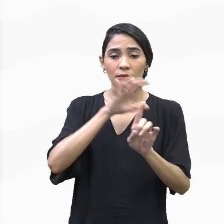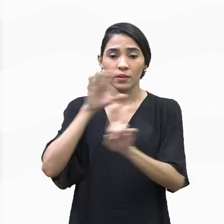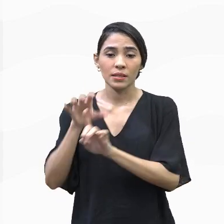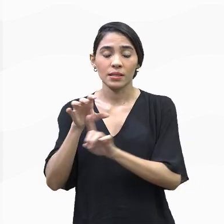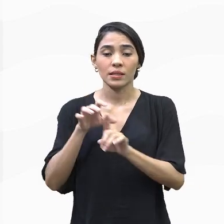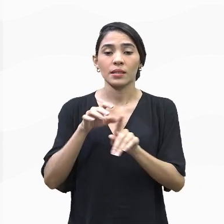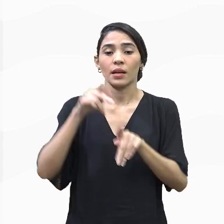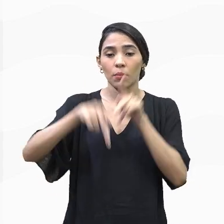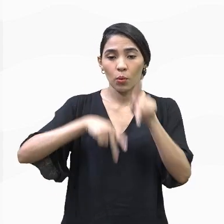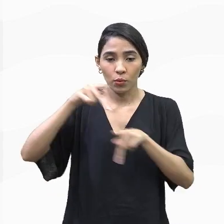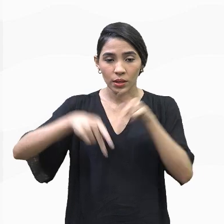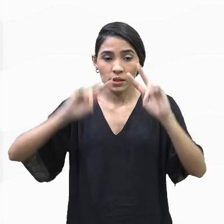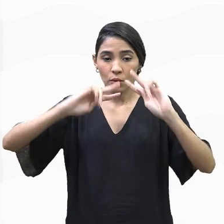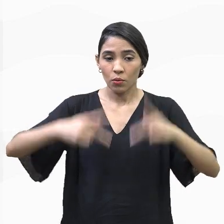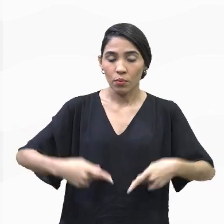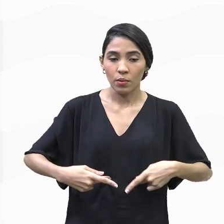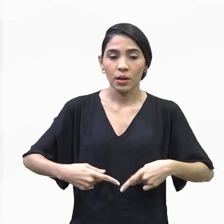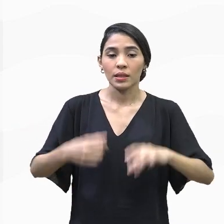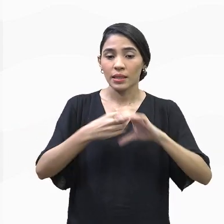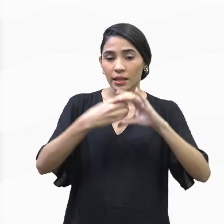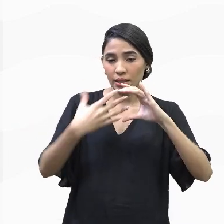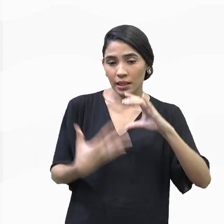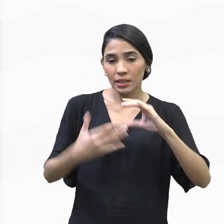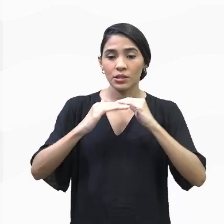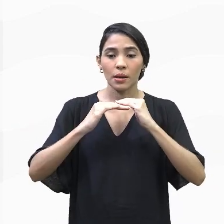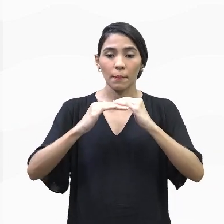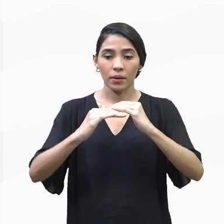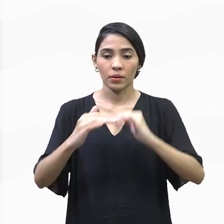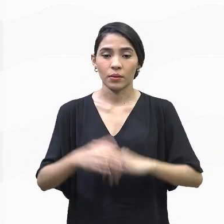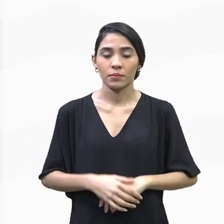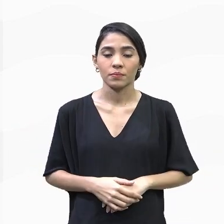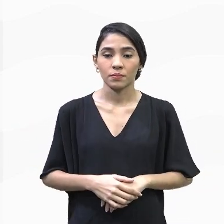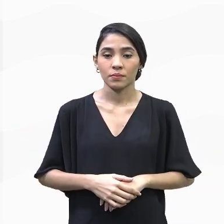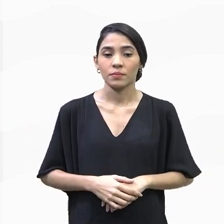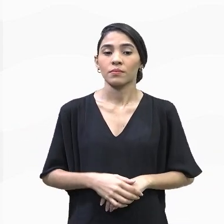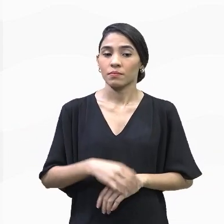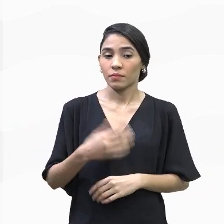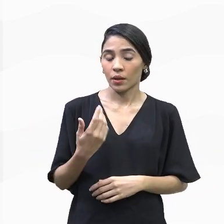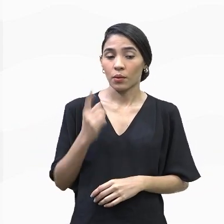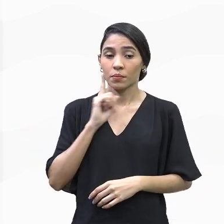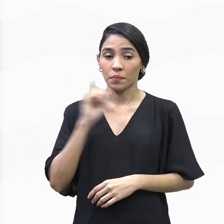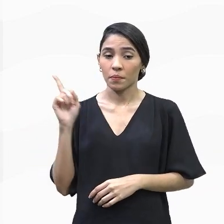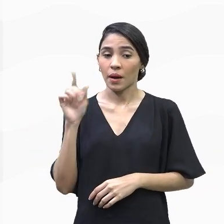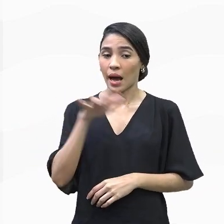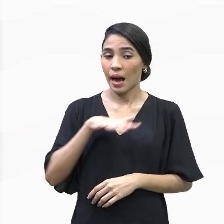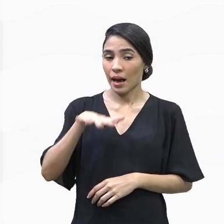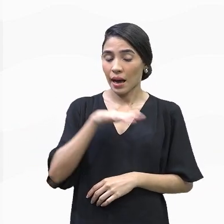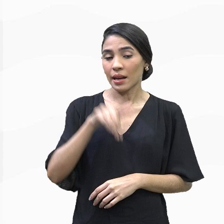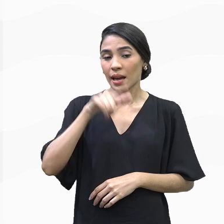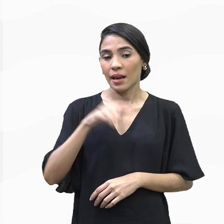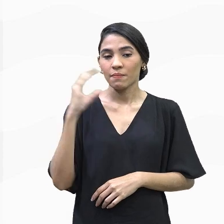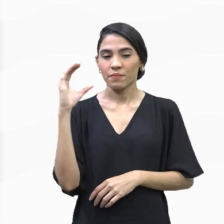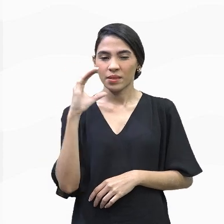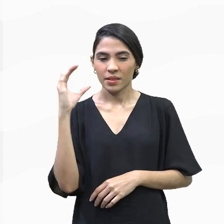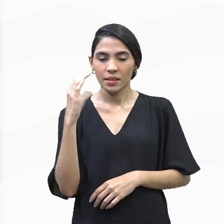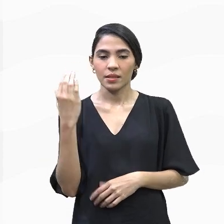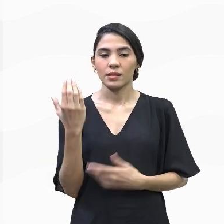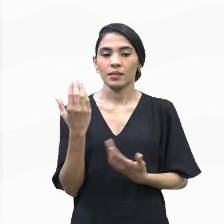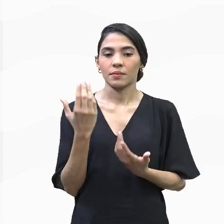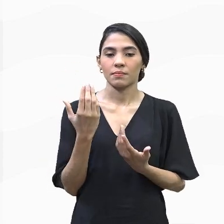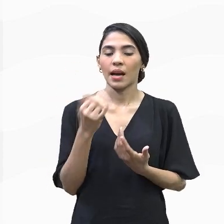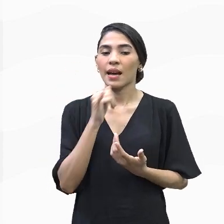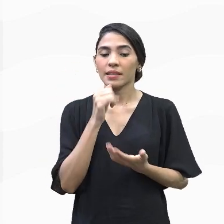os fatores determinantes desses padrões. Nós tivemos a epidemiologia, é justamente essa ciência que está